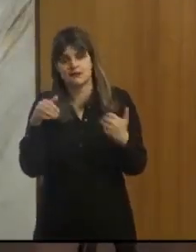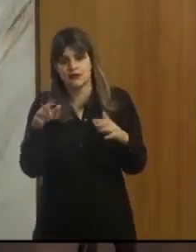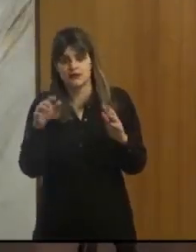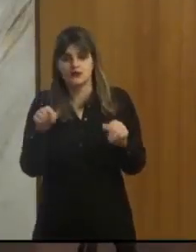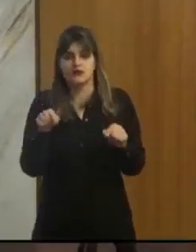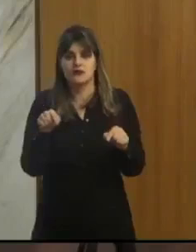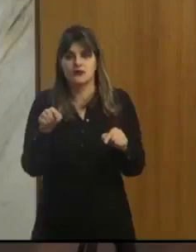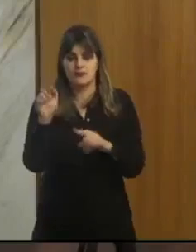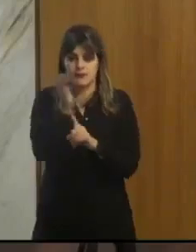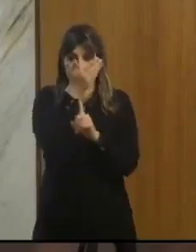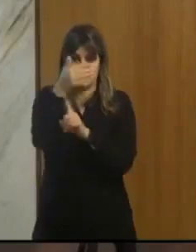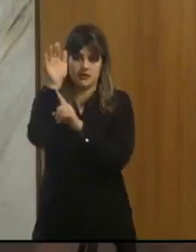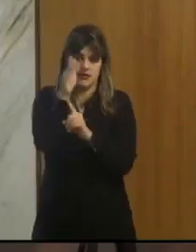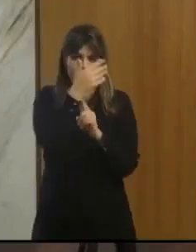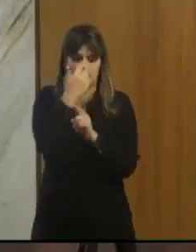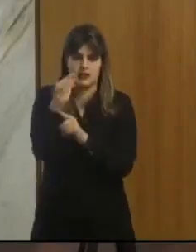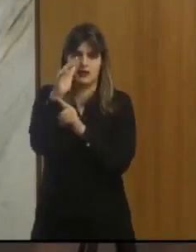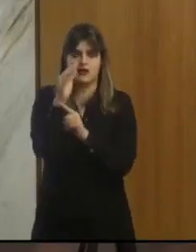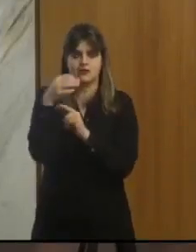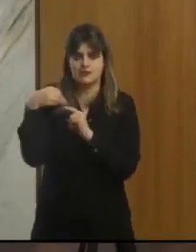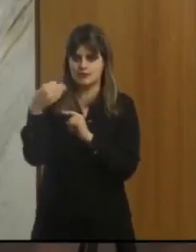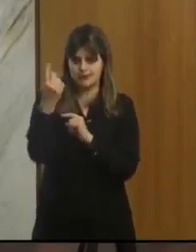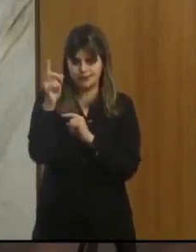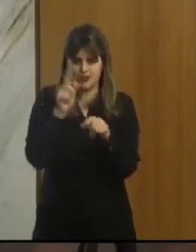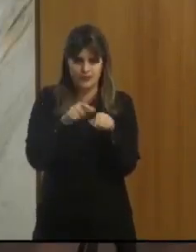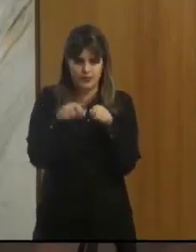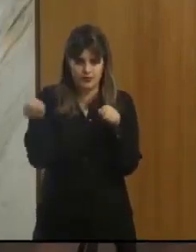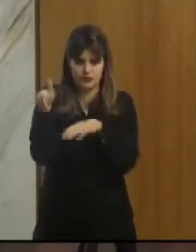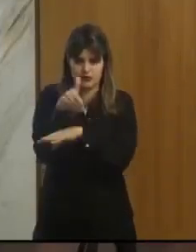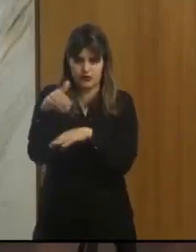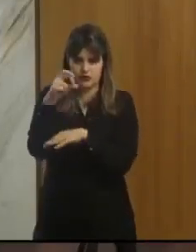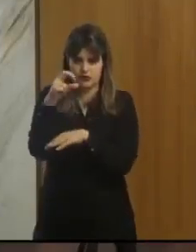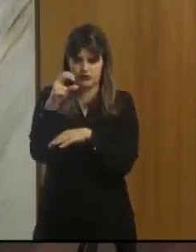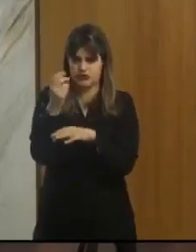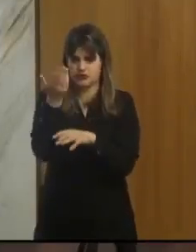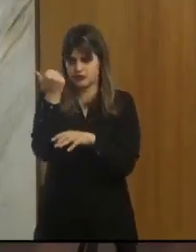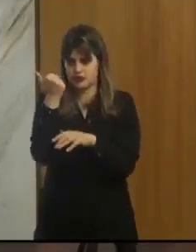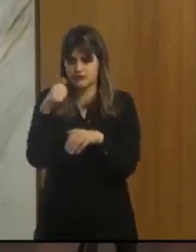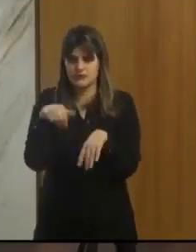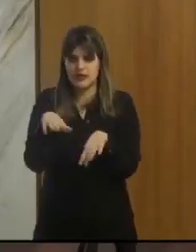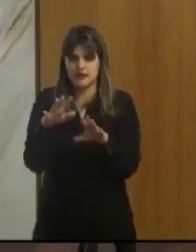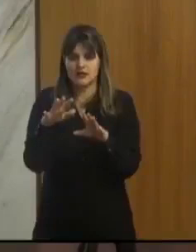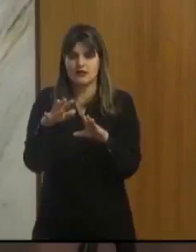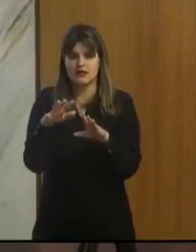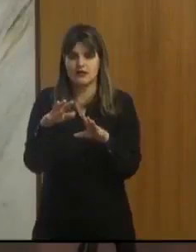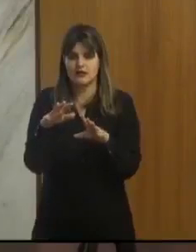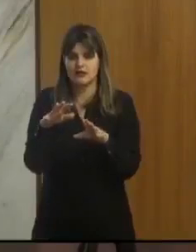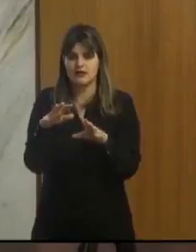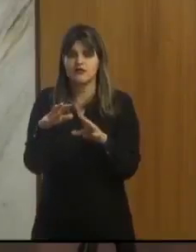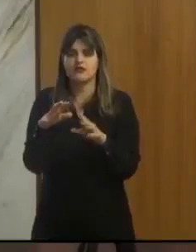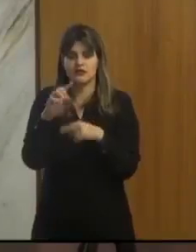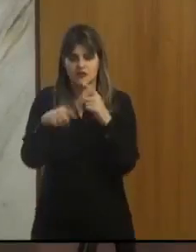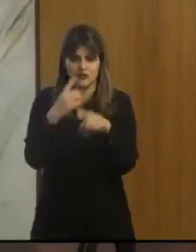apesar de não estar na bandeira nacional desde sempre, teve um período do século XVIII, depois voltou a cair, mas até os próprios regime